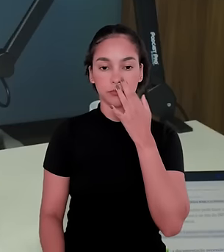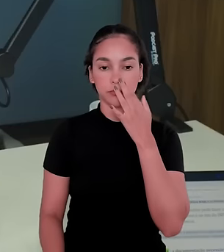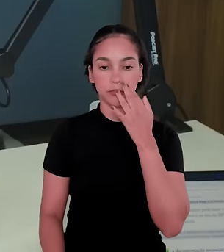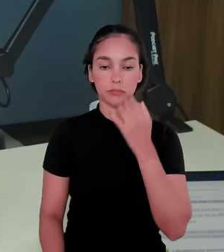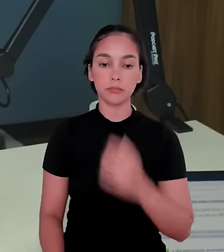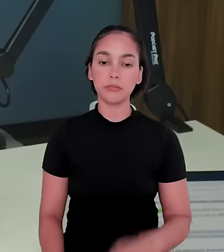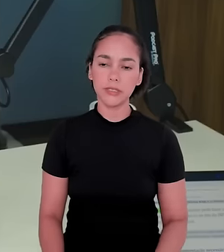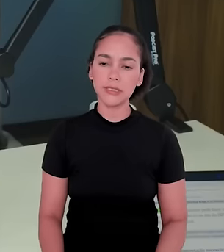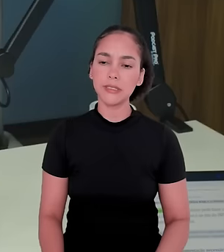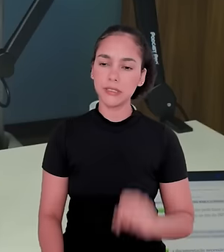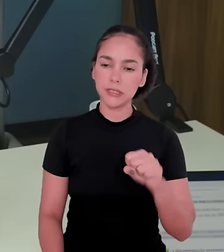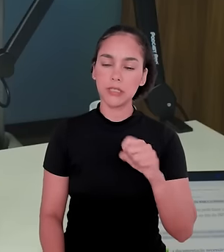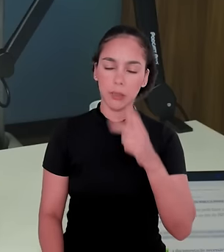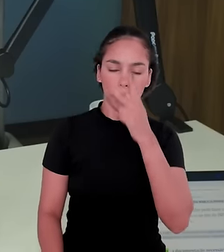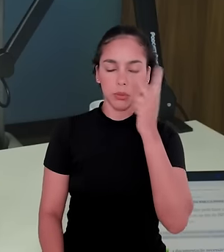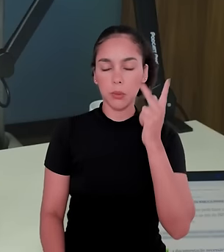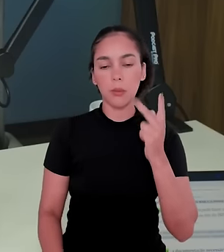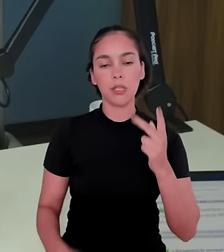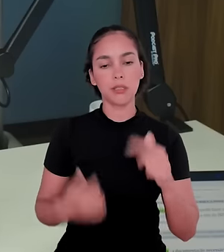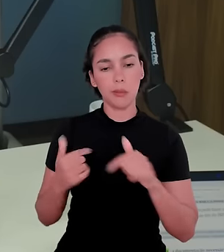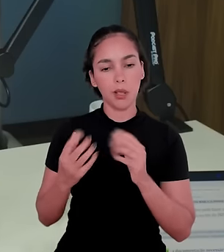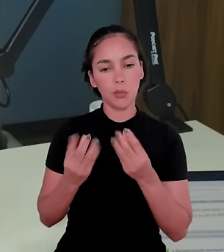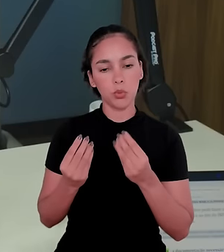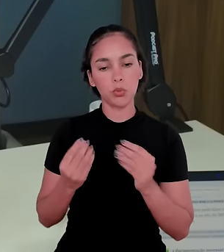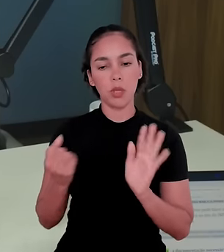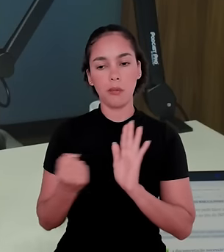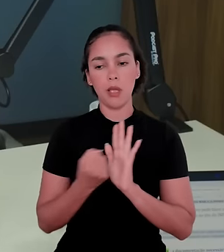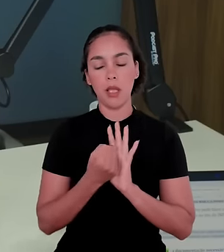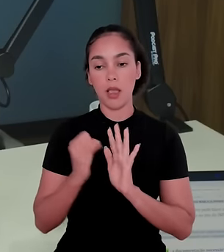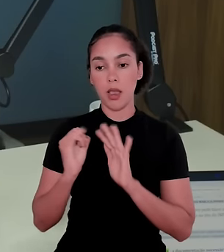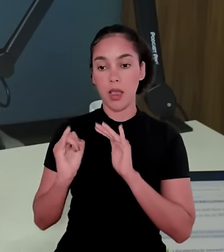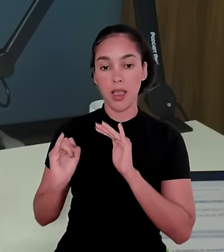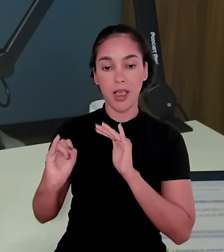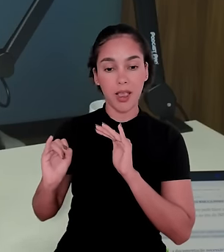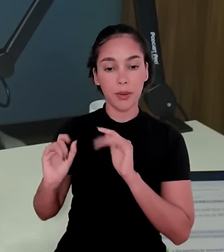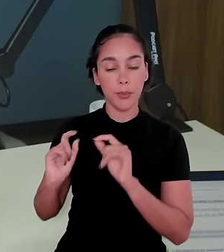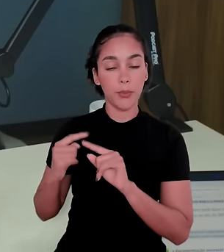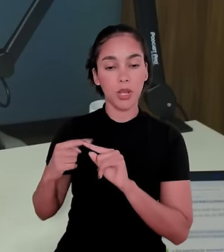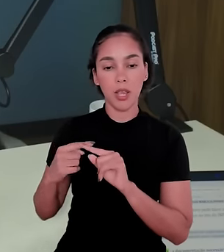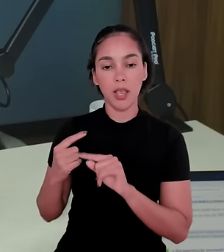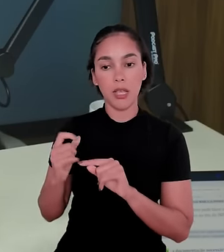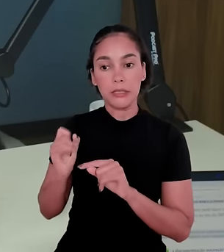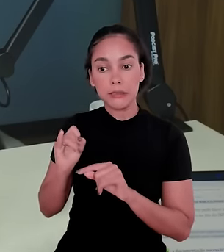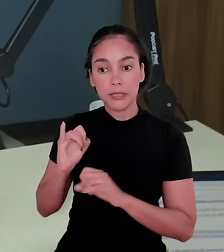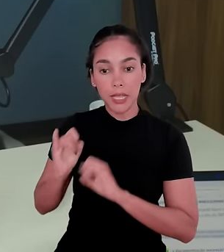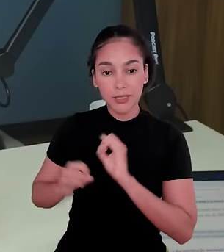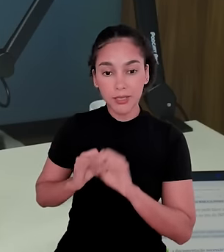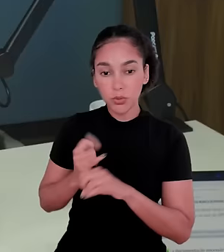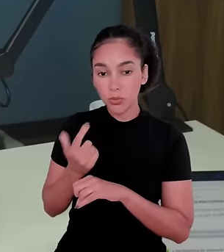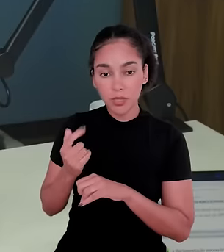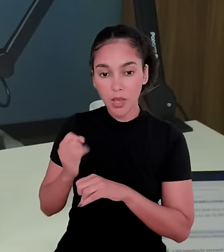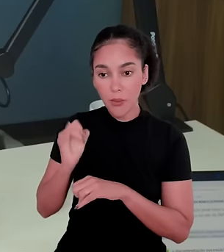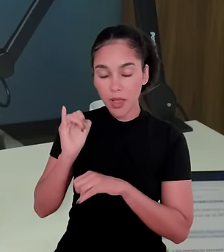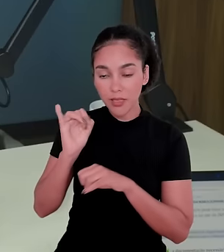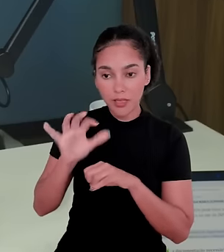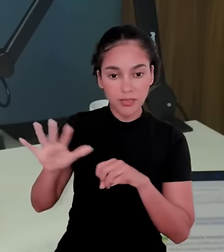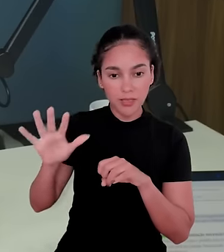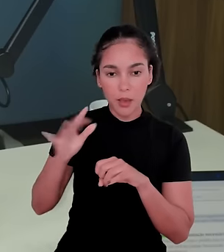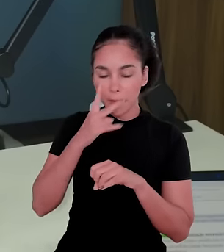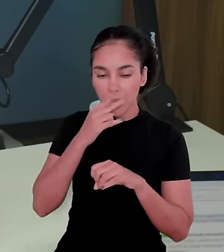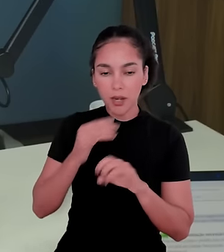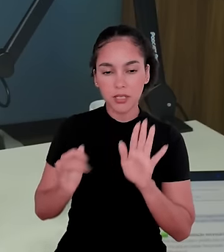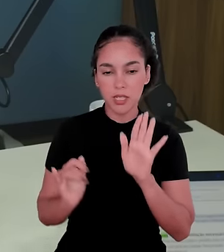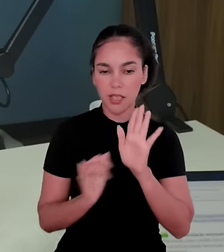dia as pessoas trabalham muito com essa questão mesmo de marca né de ver a importância a internet se você não tem uma identidade né o negócio não flui